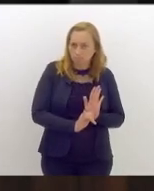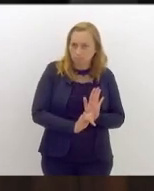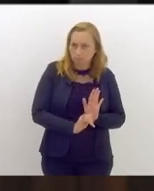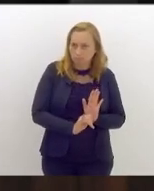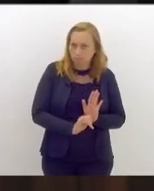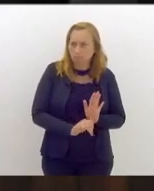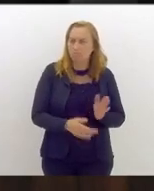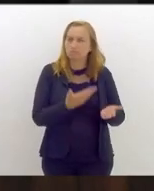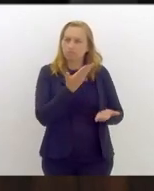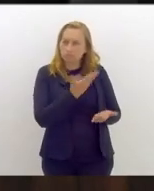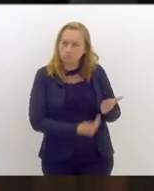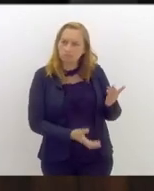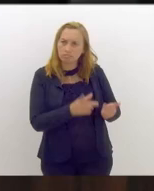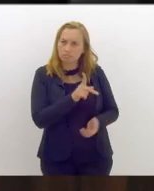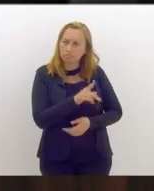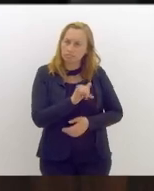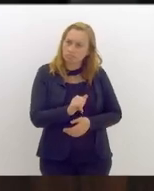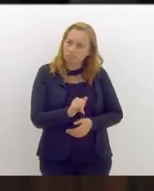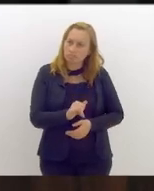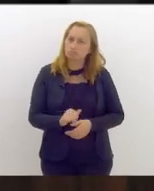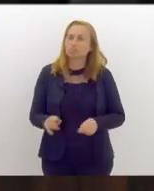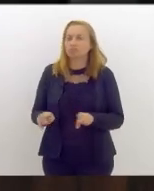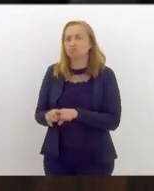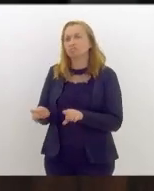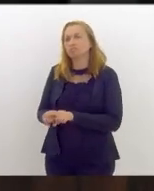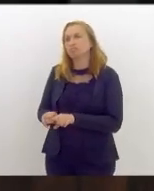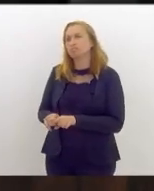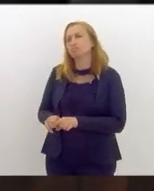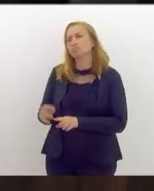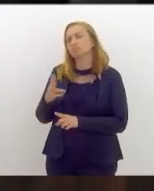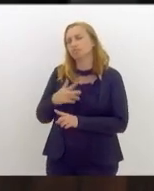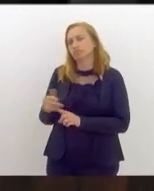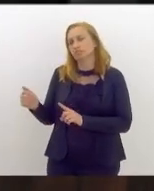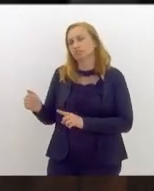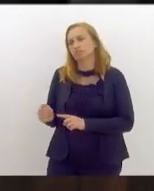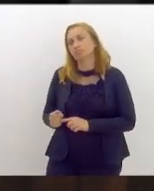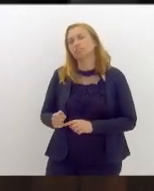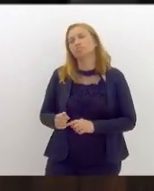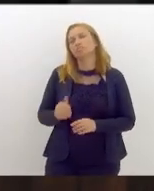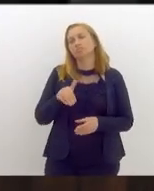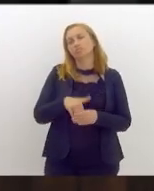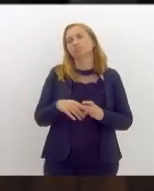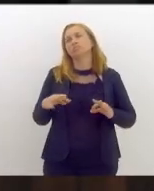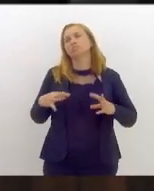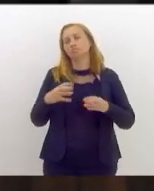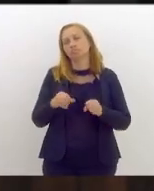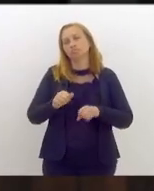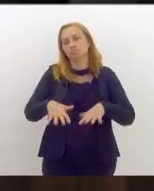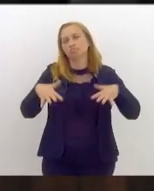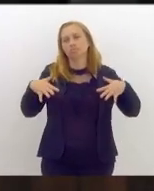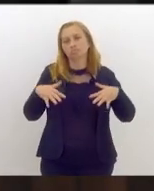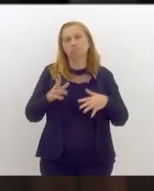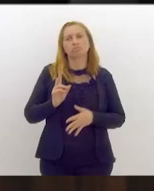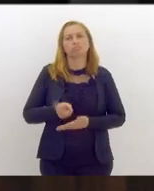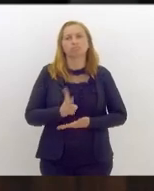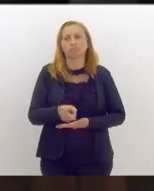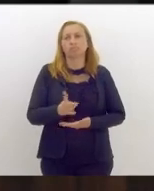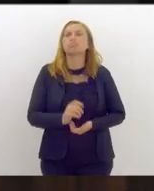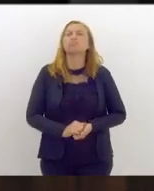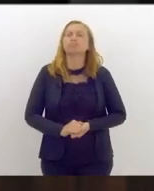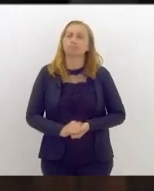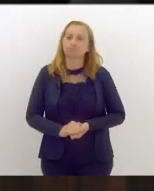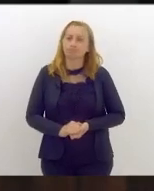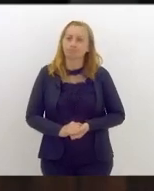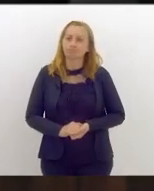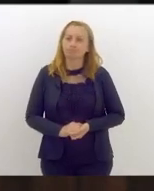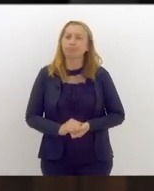que perdeu na CPI como no relatório Vencedor e nós vamos votar tudo no plenário sempre tudo